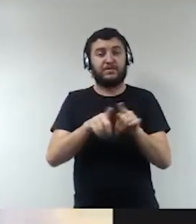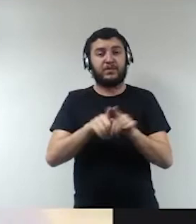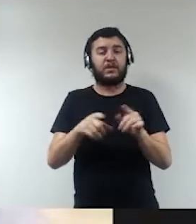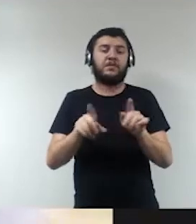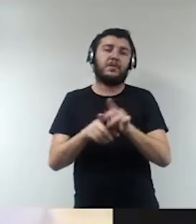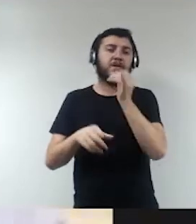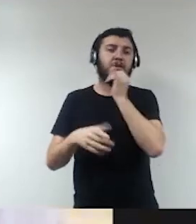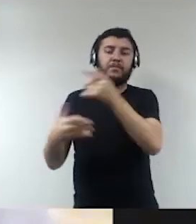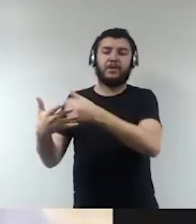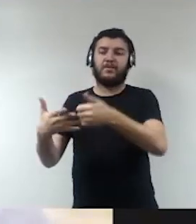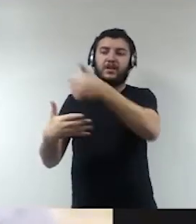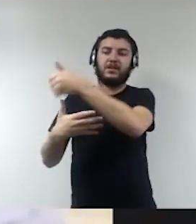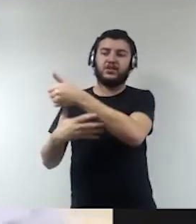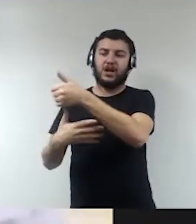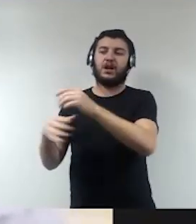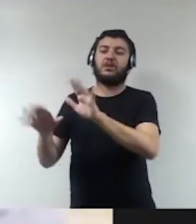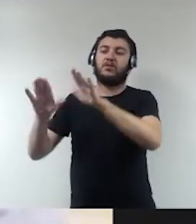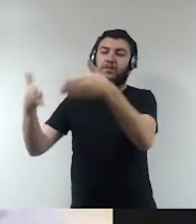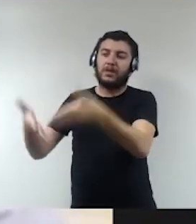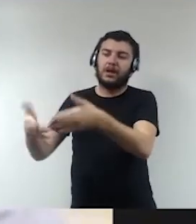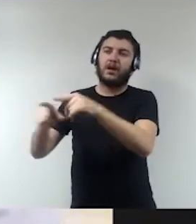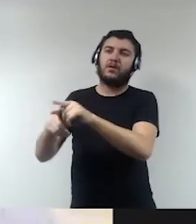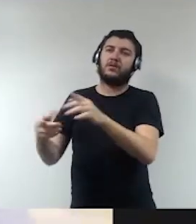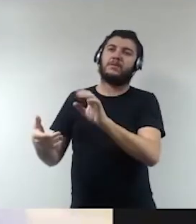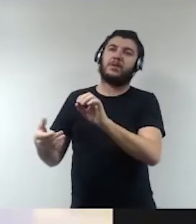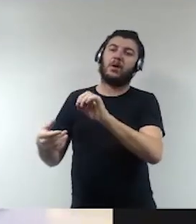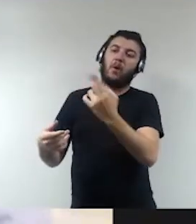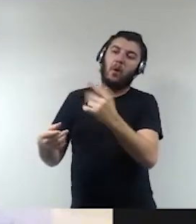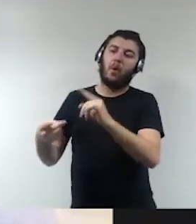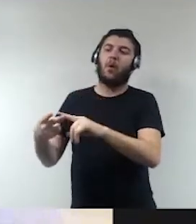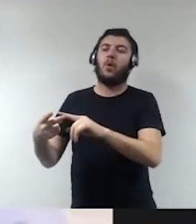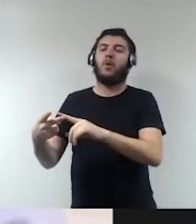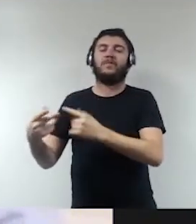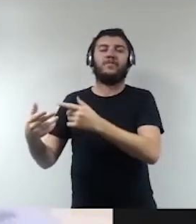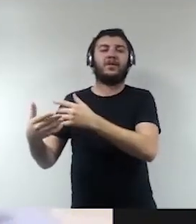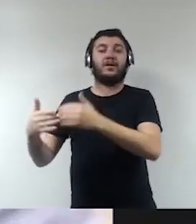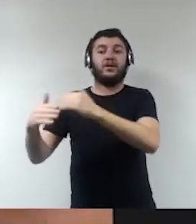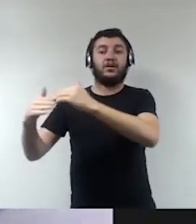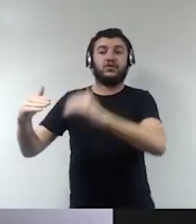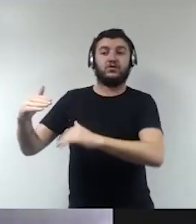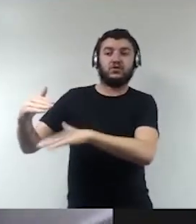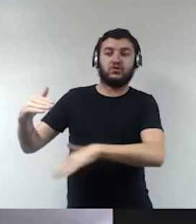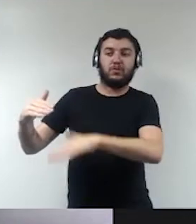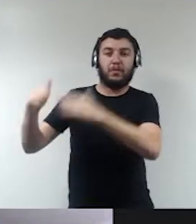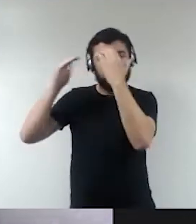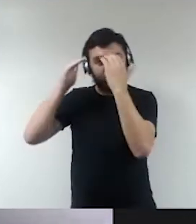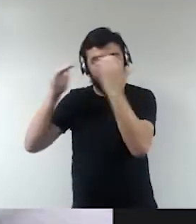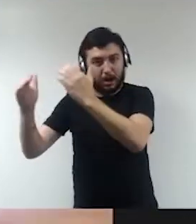privilegiado especial, depois por privilegiado geral e depois por subordinado, ou até mesmo em